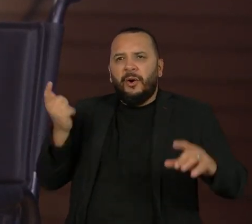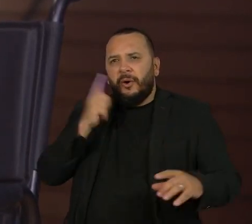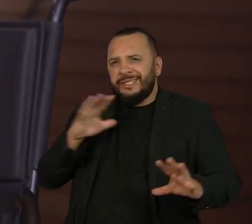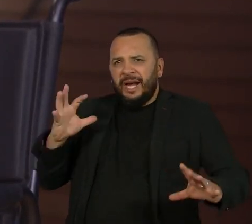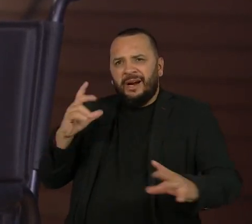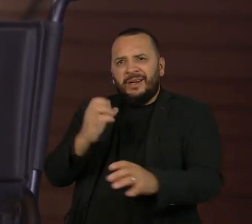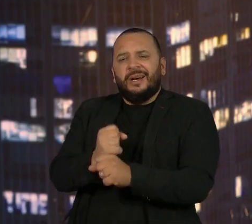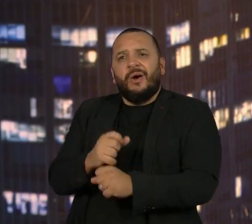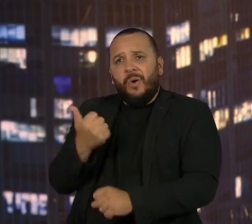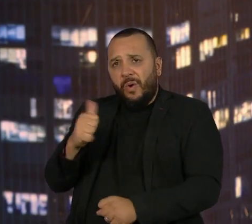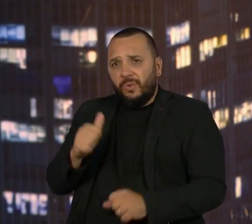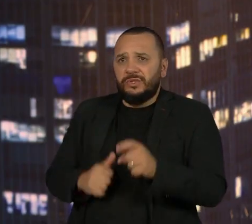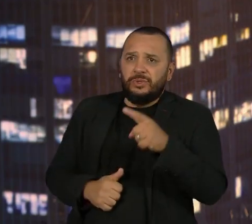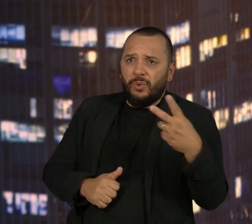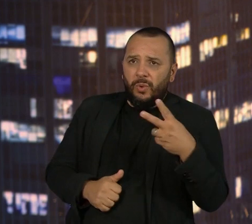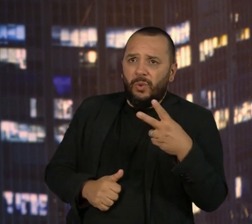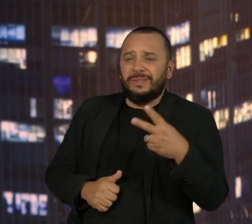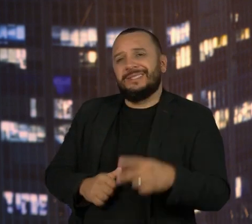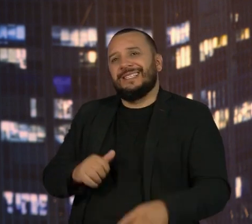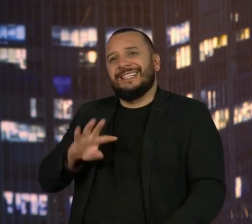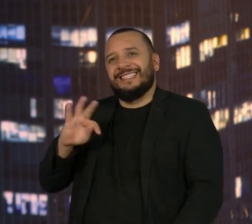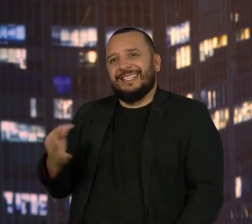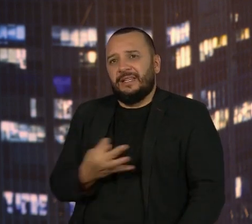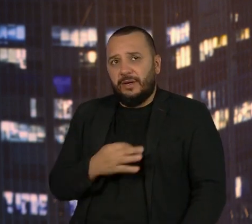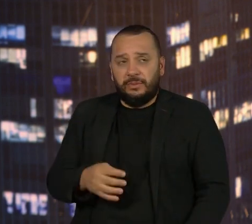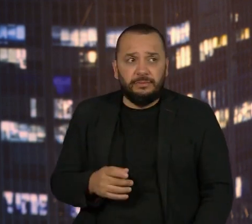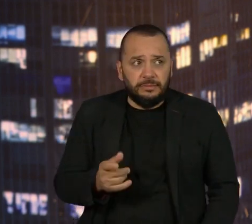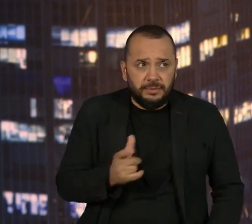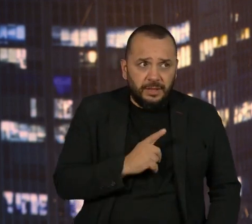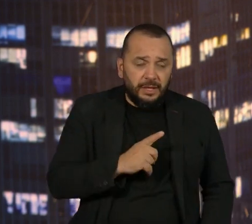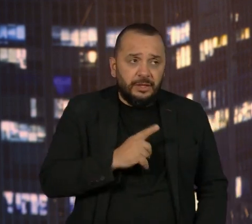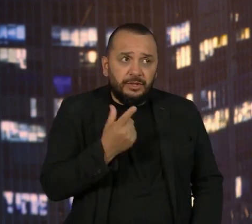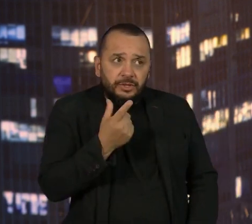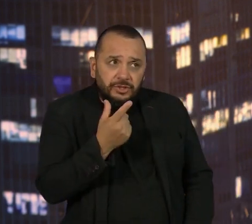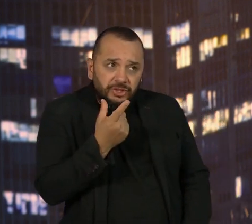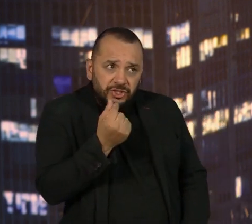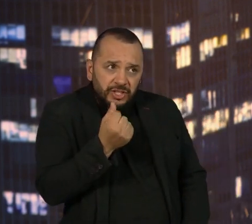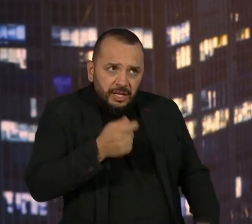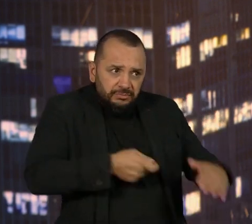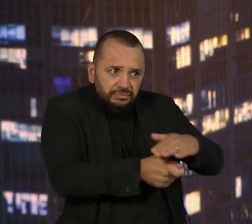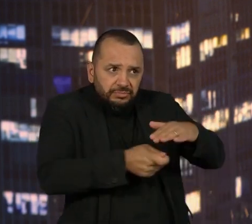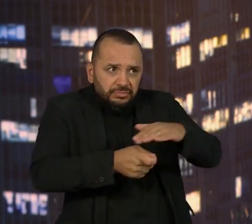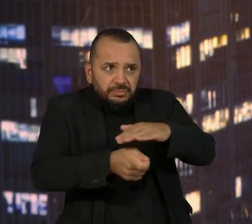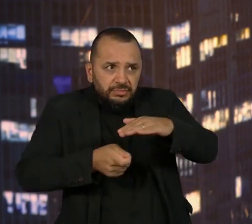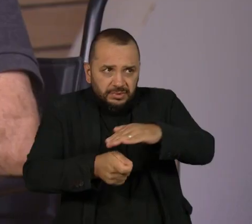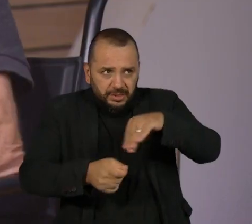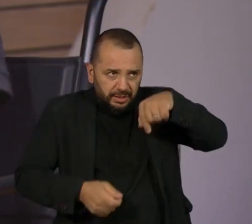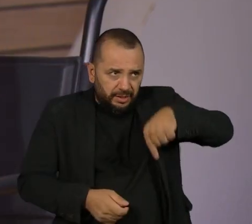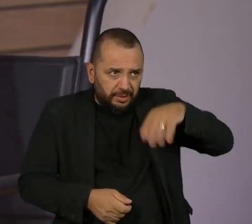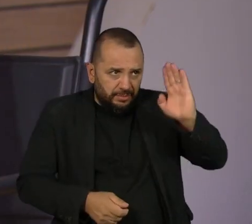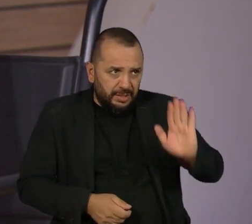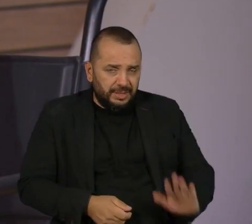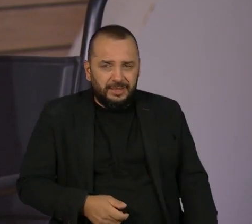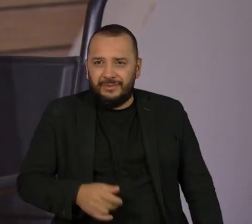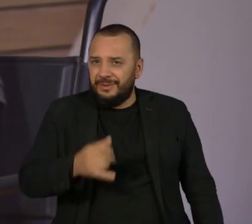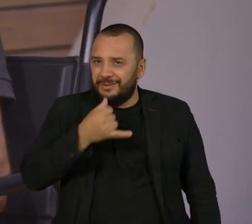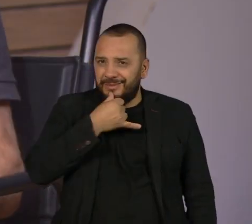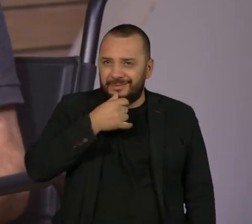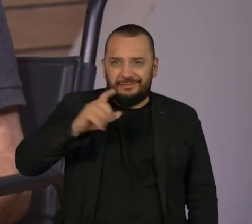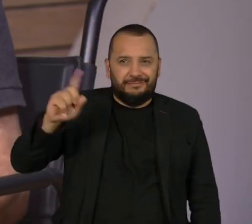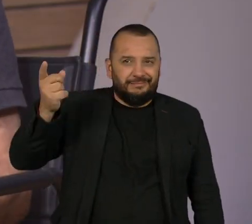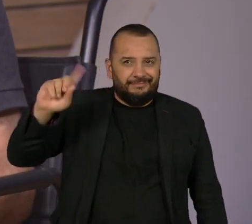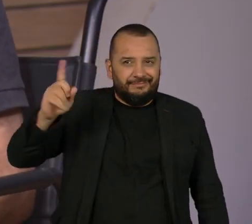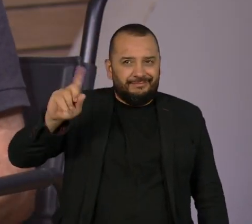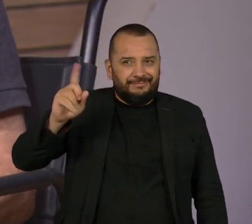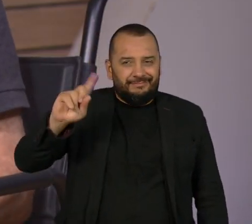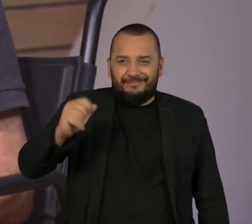trilhões por ano. Mário, esse dinheiro chega no Brasil? Tem chegado onde tem que chegar? Infelizmente, não. Né? O Brasil